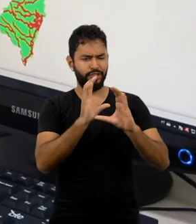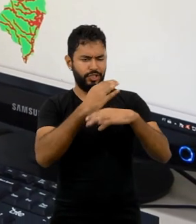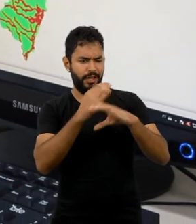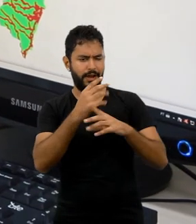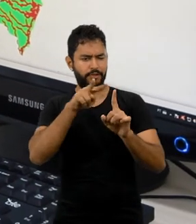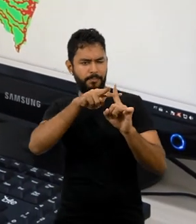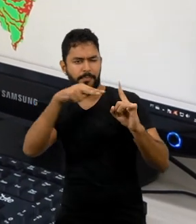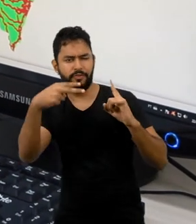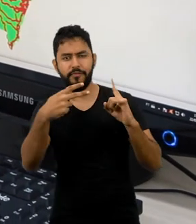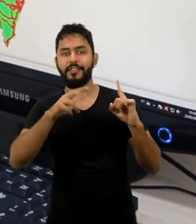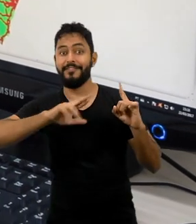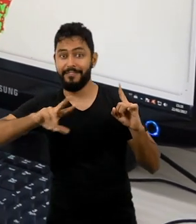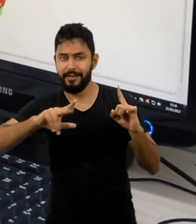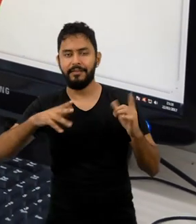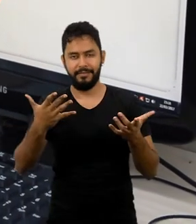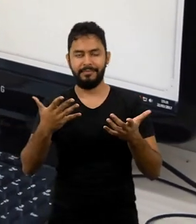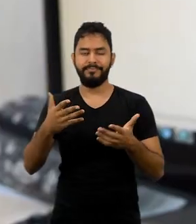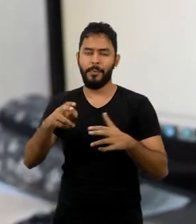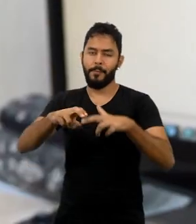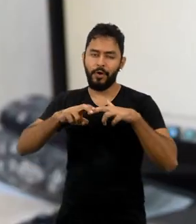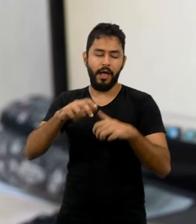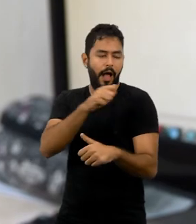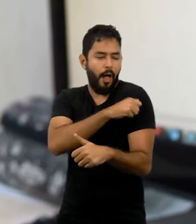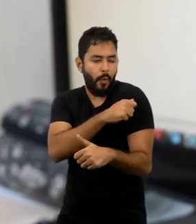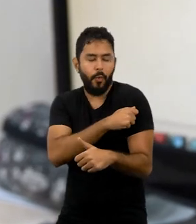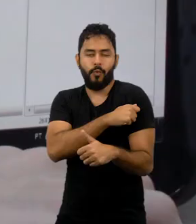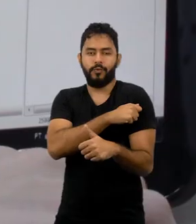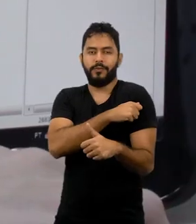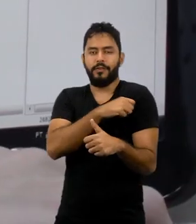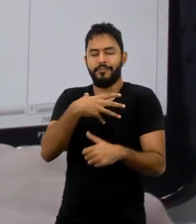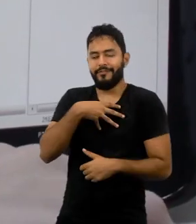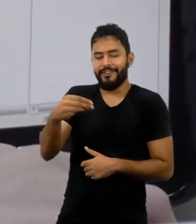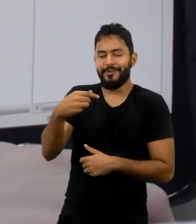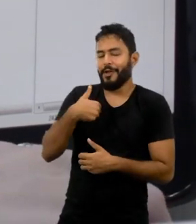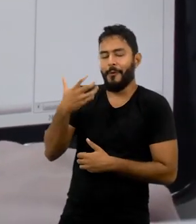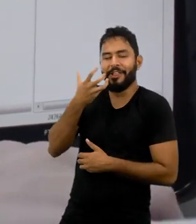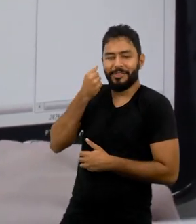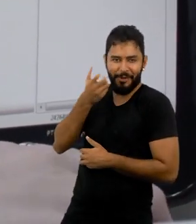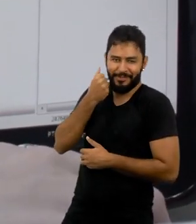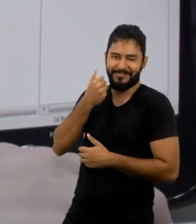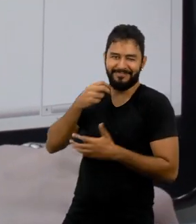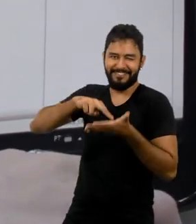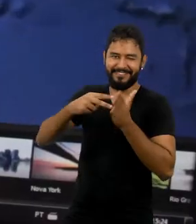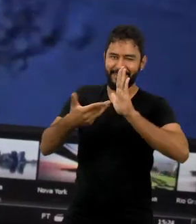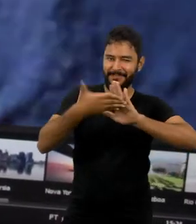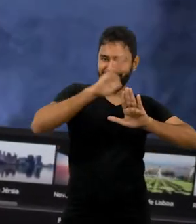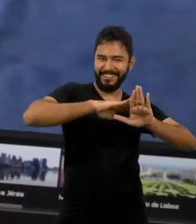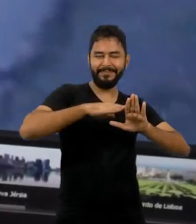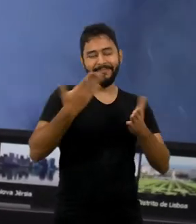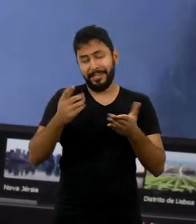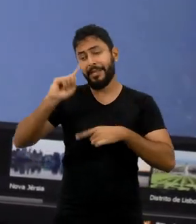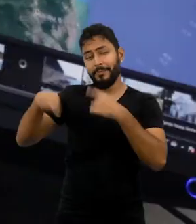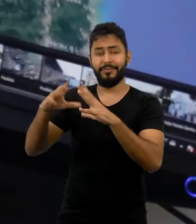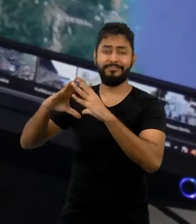Meus alunos, para mim, são uns filhos que eu sempre adoto, né? Adoto e vai embora, me deixa.